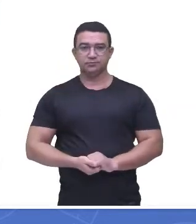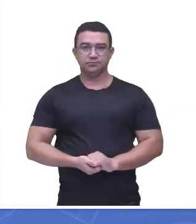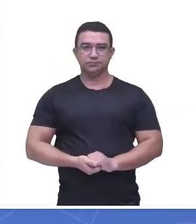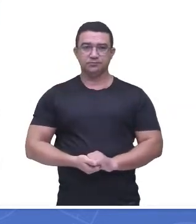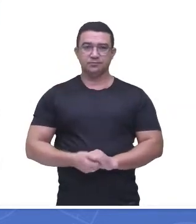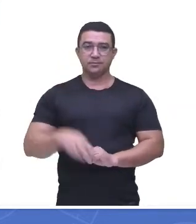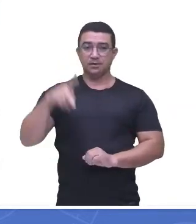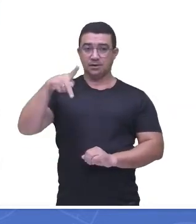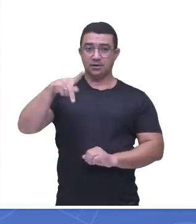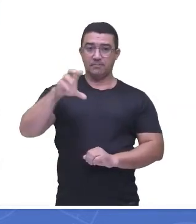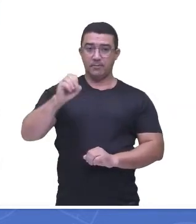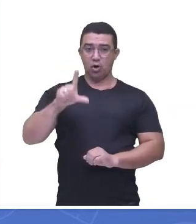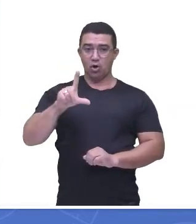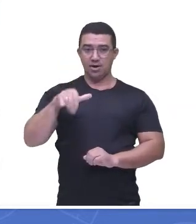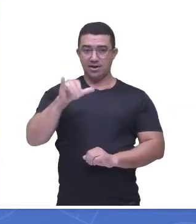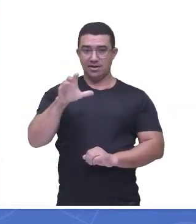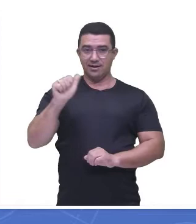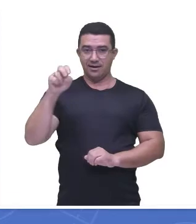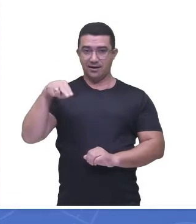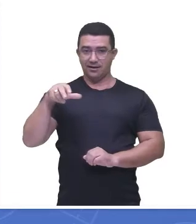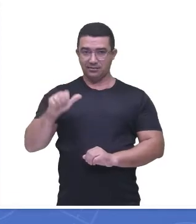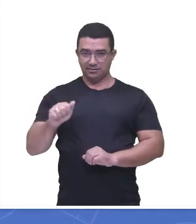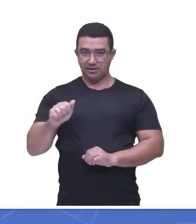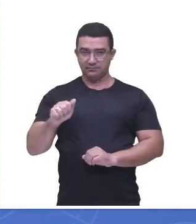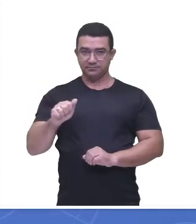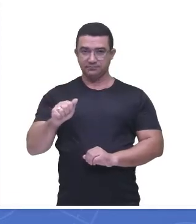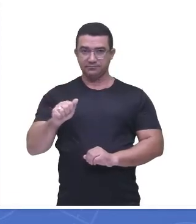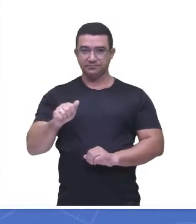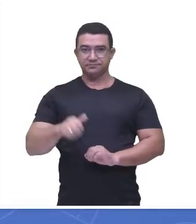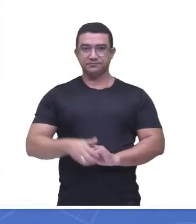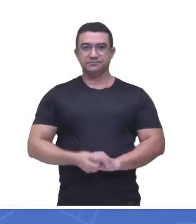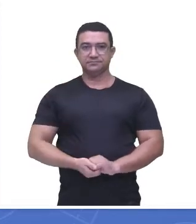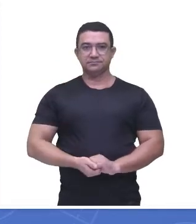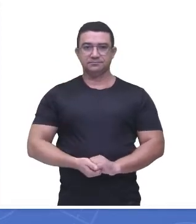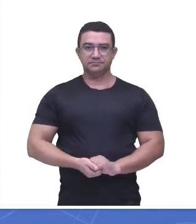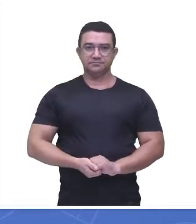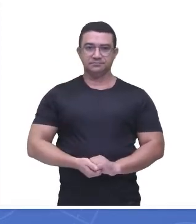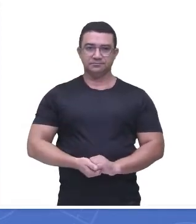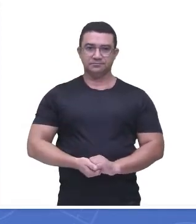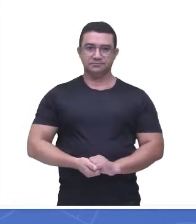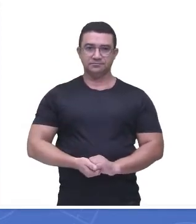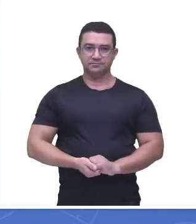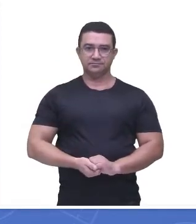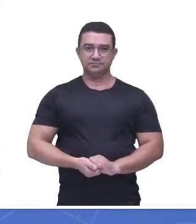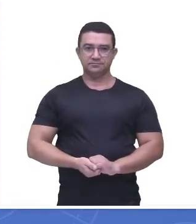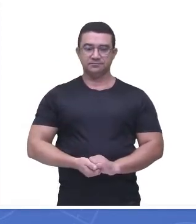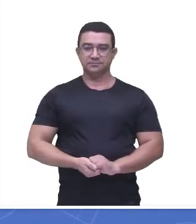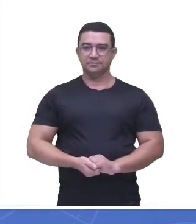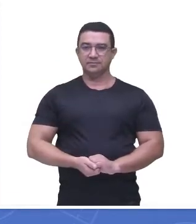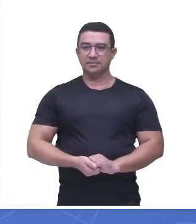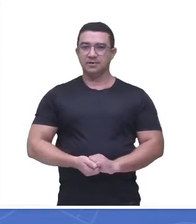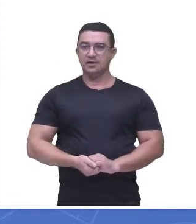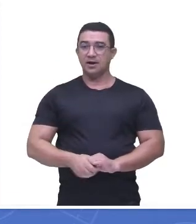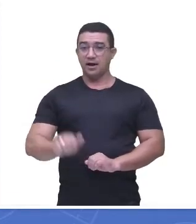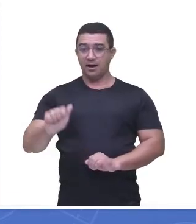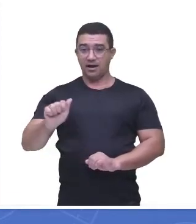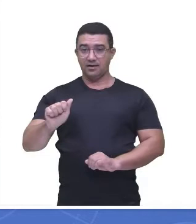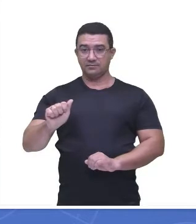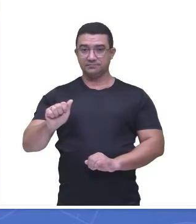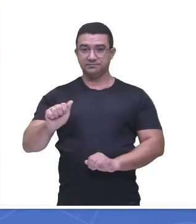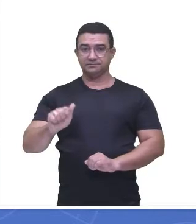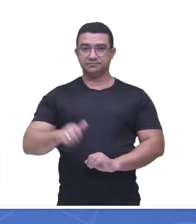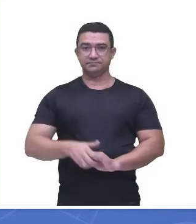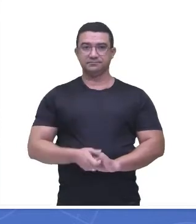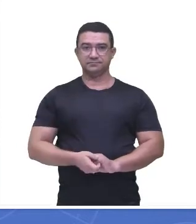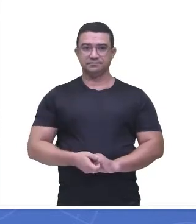A Poliana, da Escola Estadual Vicente Teles de Souza, fica com a alternativa A.